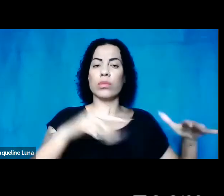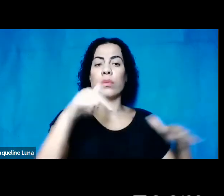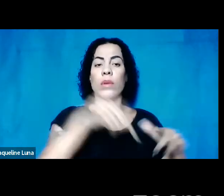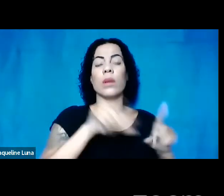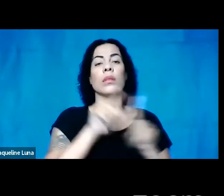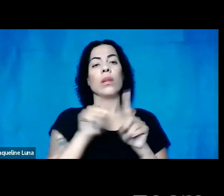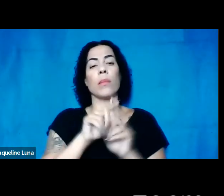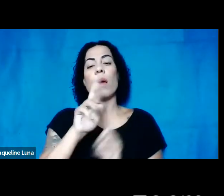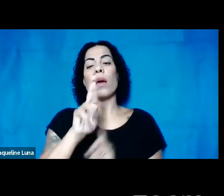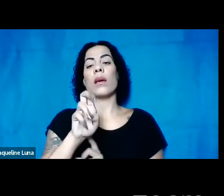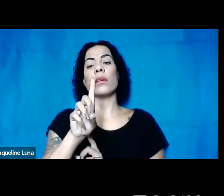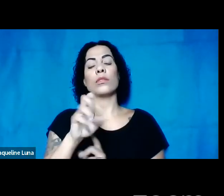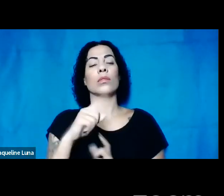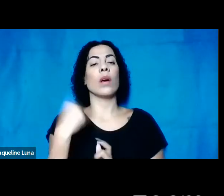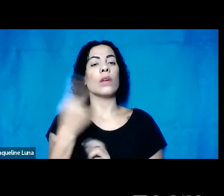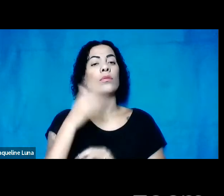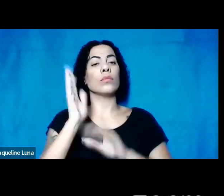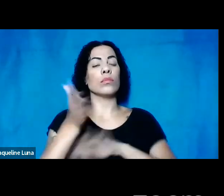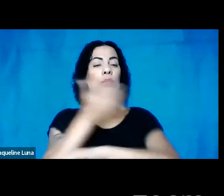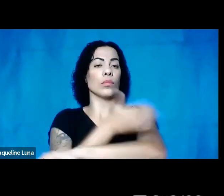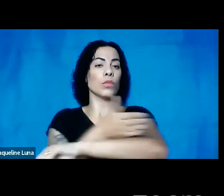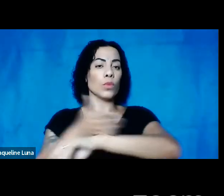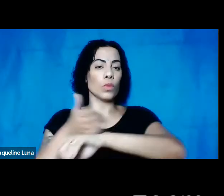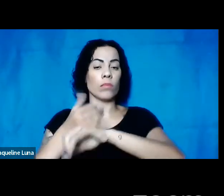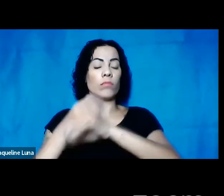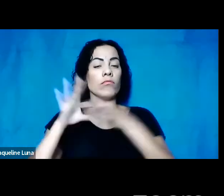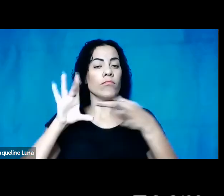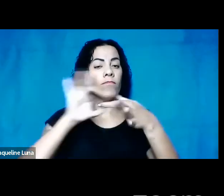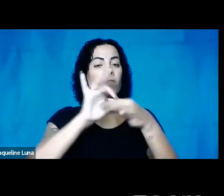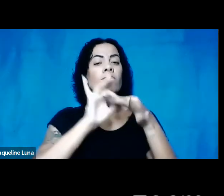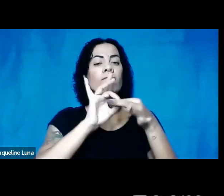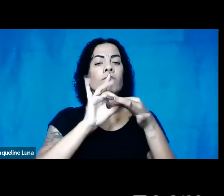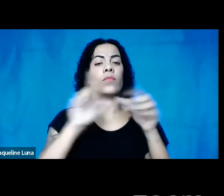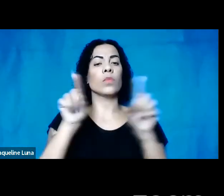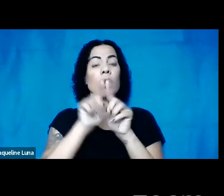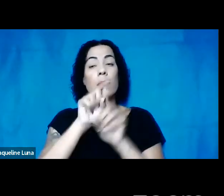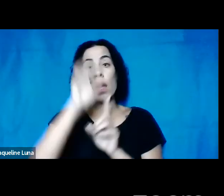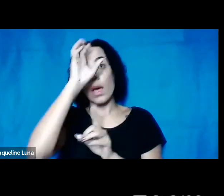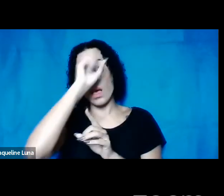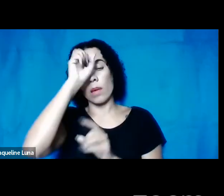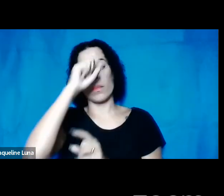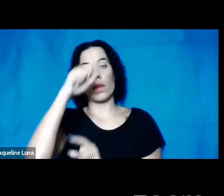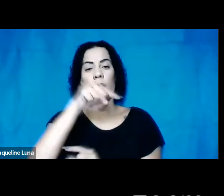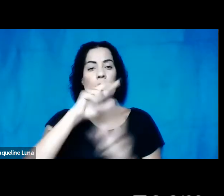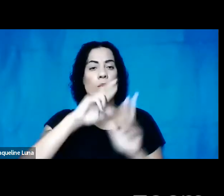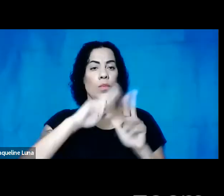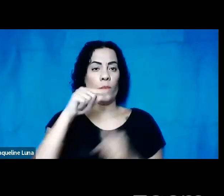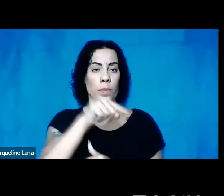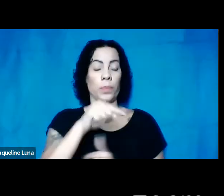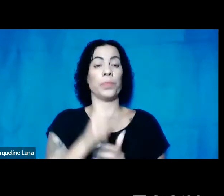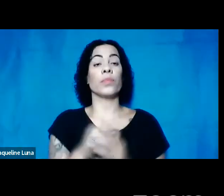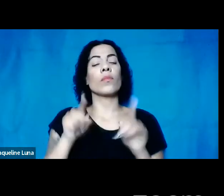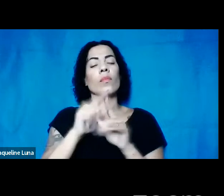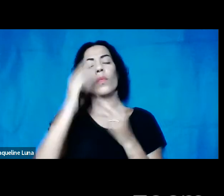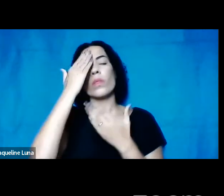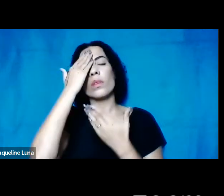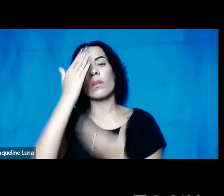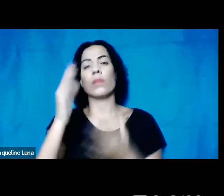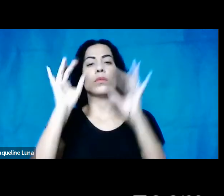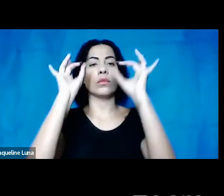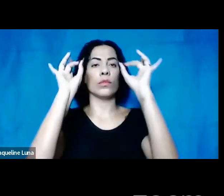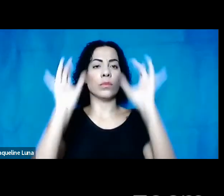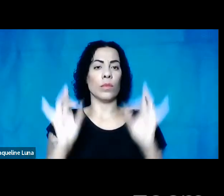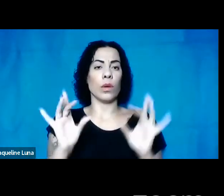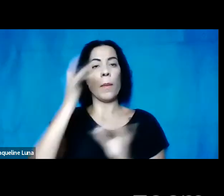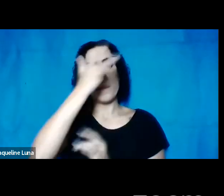se acostumou a se unir e aprender com ela, né? E, assim, um agradecimento especial também para as